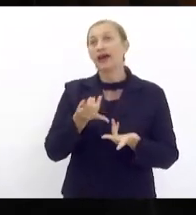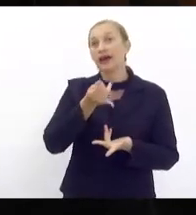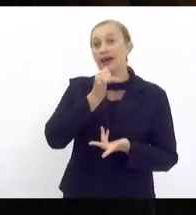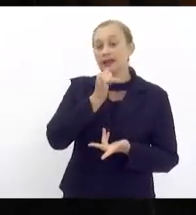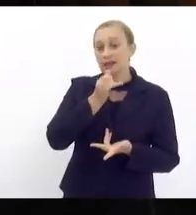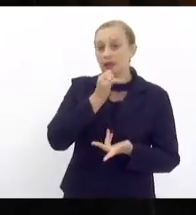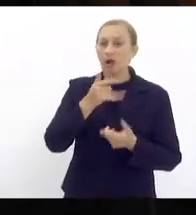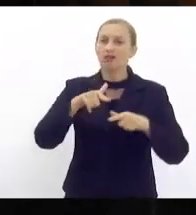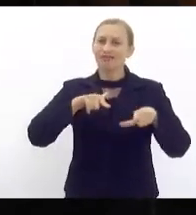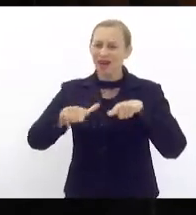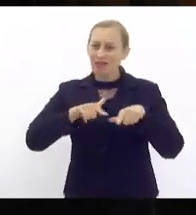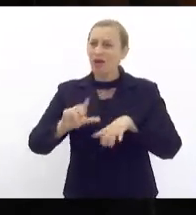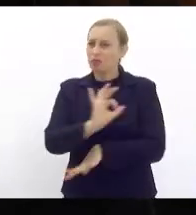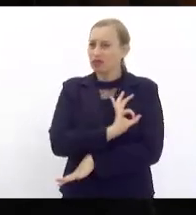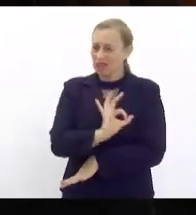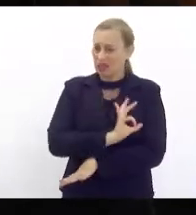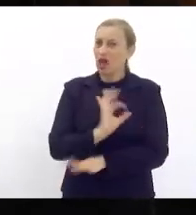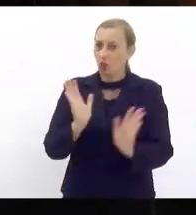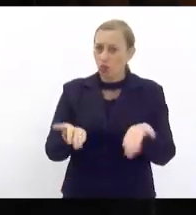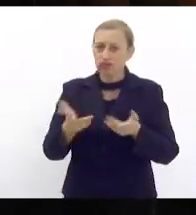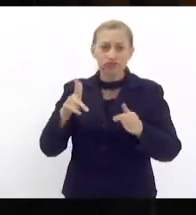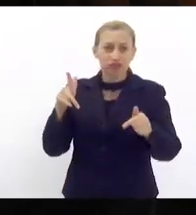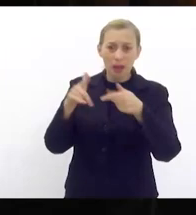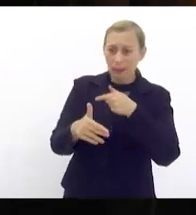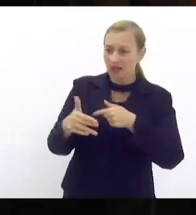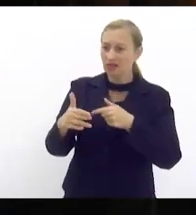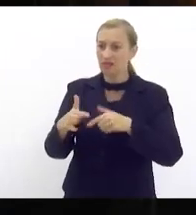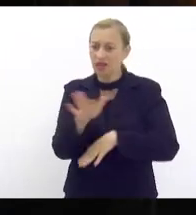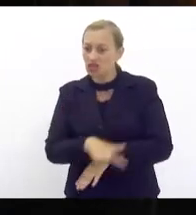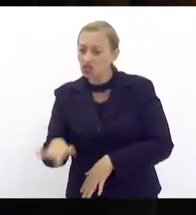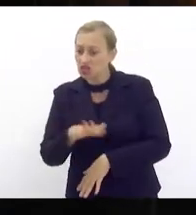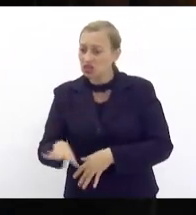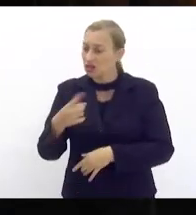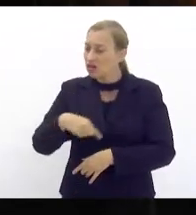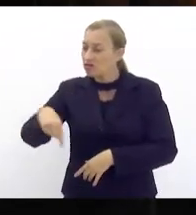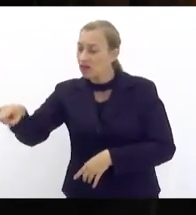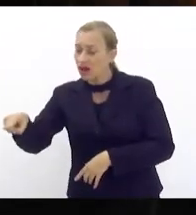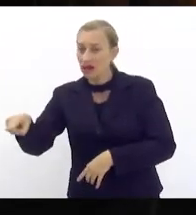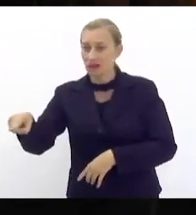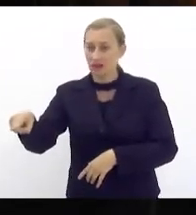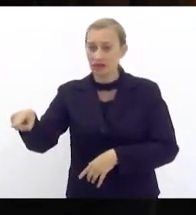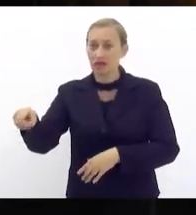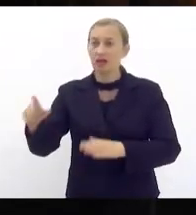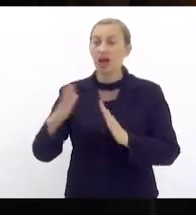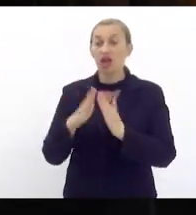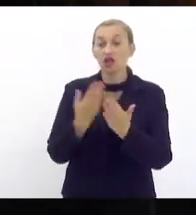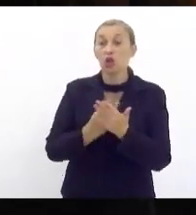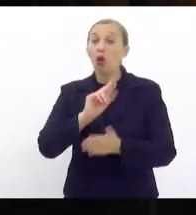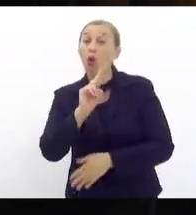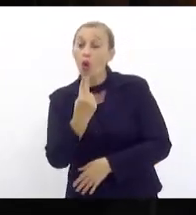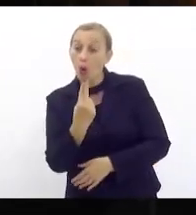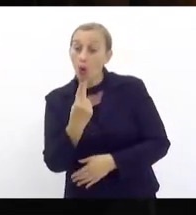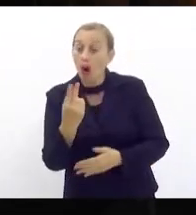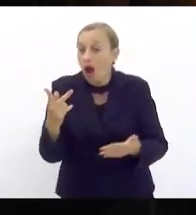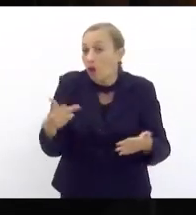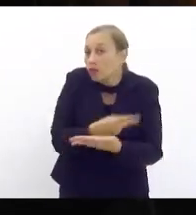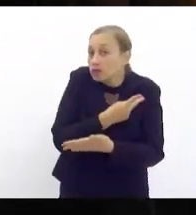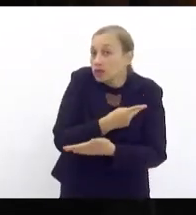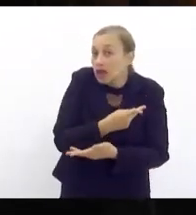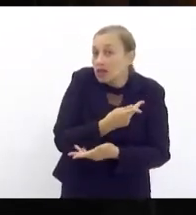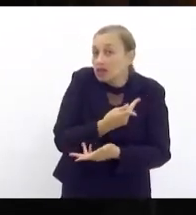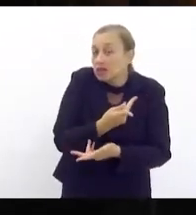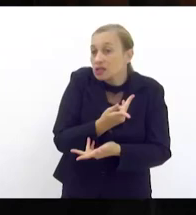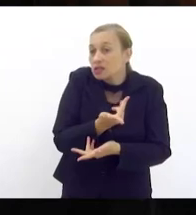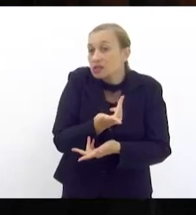hoje impedem que as crianças é vão as escolas ou impedem ou acontecem situações